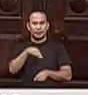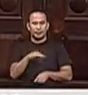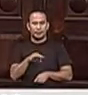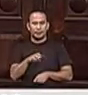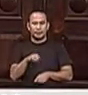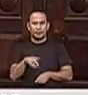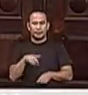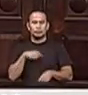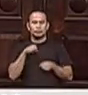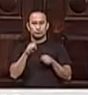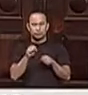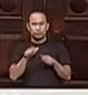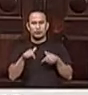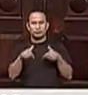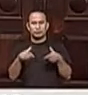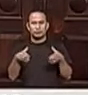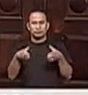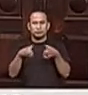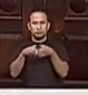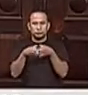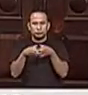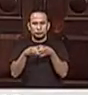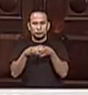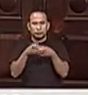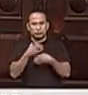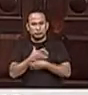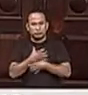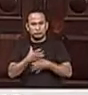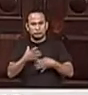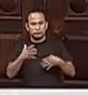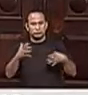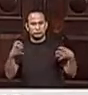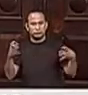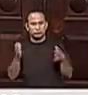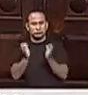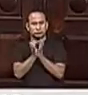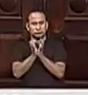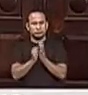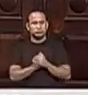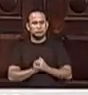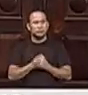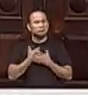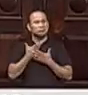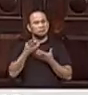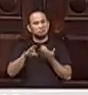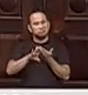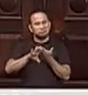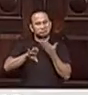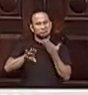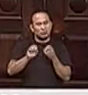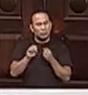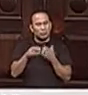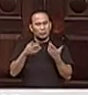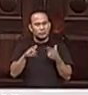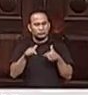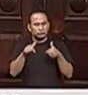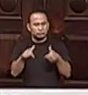grandes grupos, em operações policiais. Qualquer ação isolada ou com pequeno